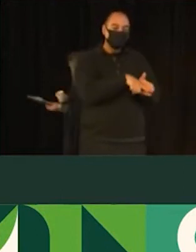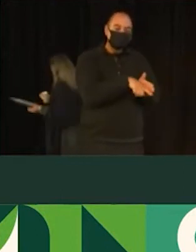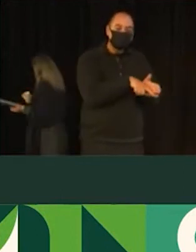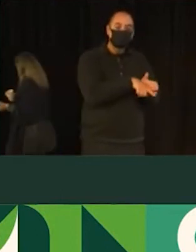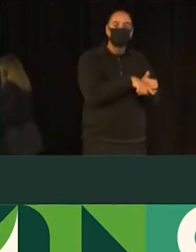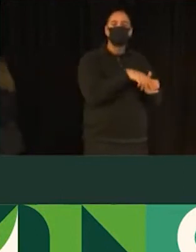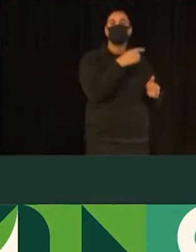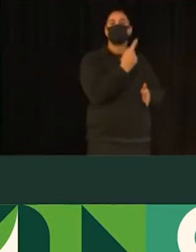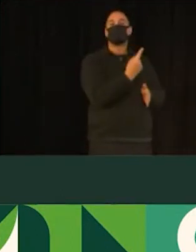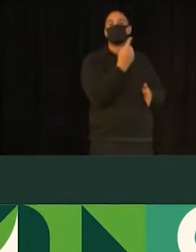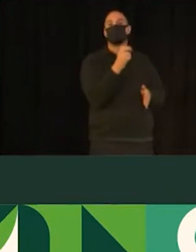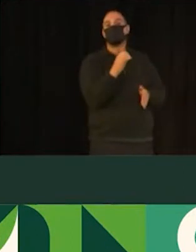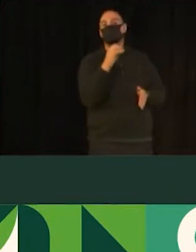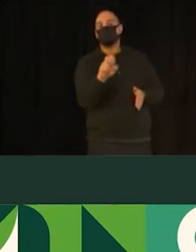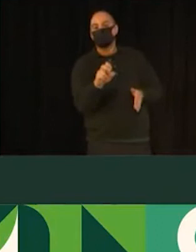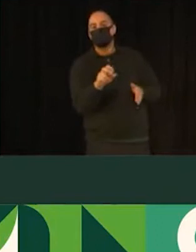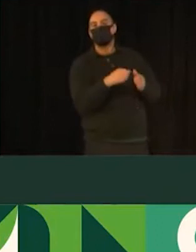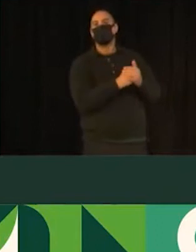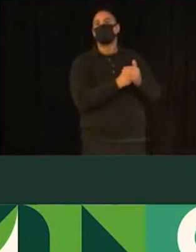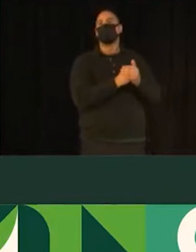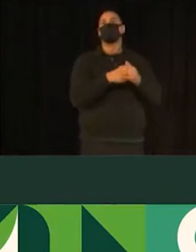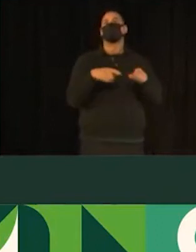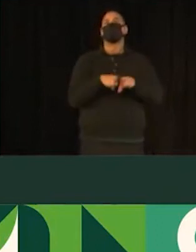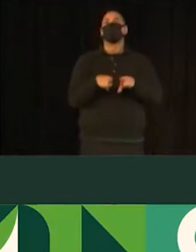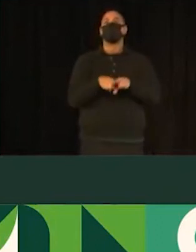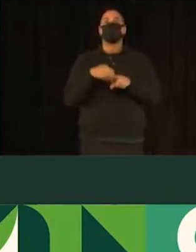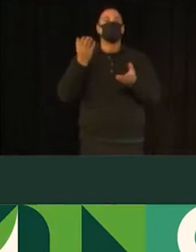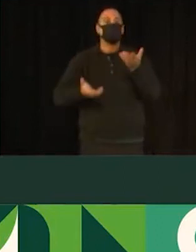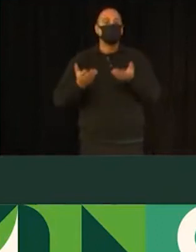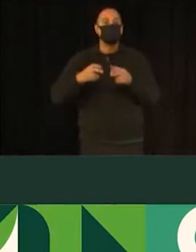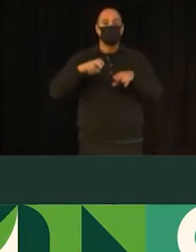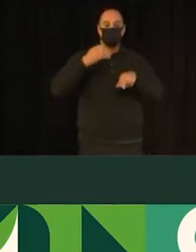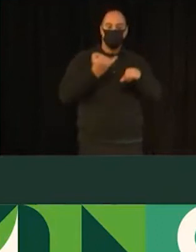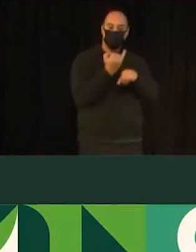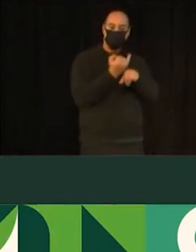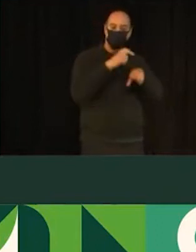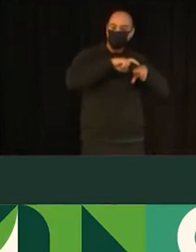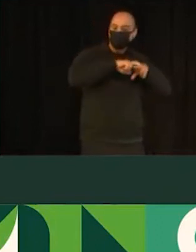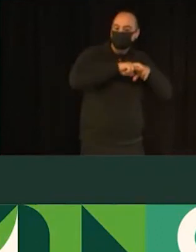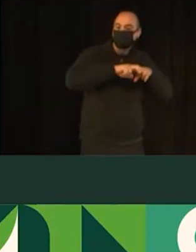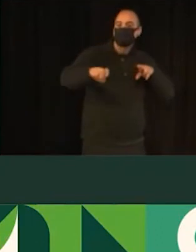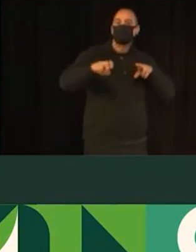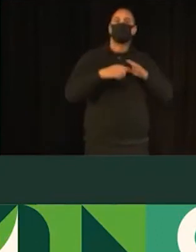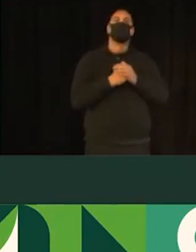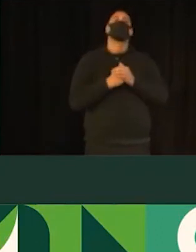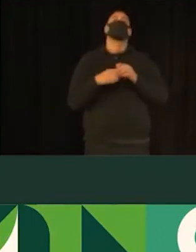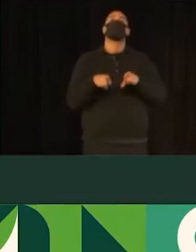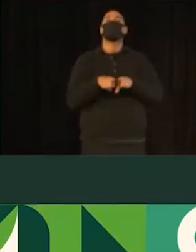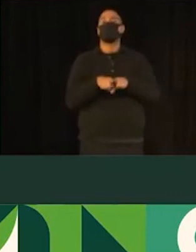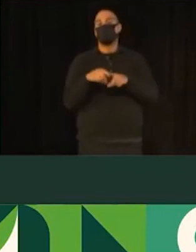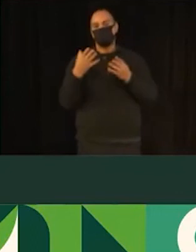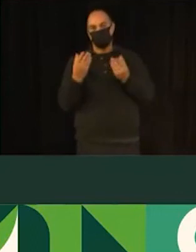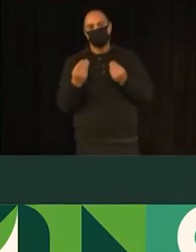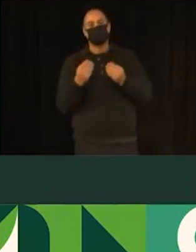elétrica, 800 toneladas de trilhos, 6 sistemas de propulsão, 600 toneladas de sistemas de fixação de trilhos, 500